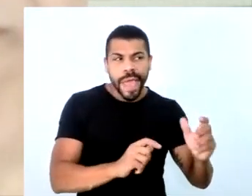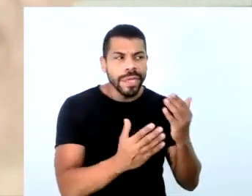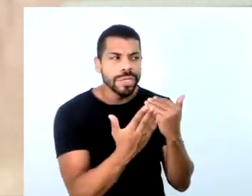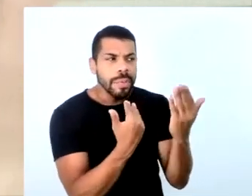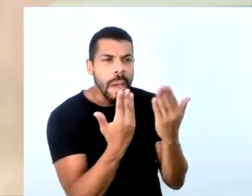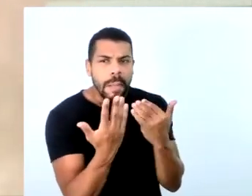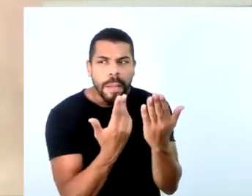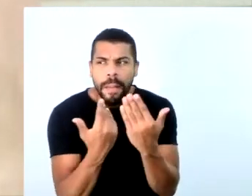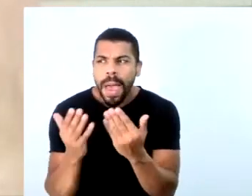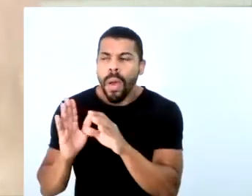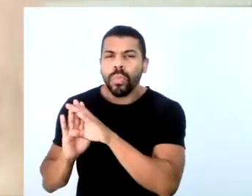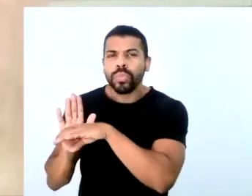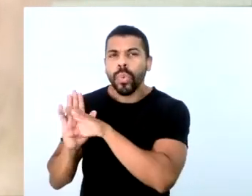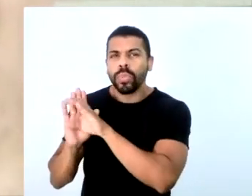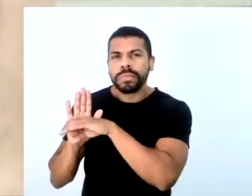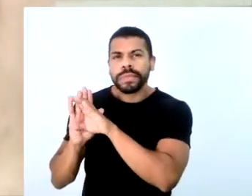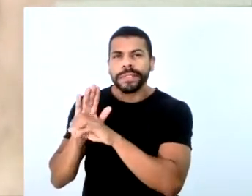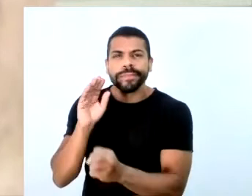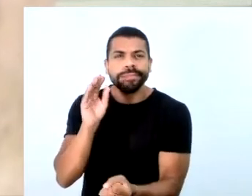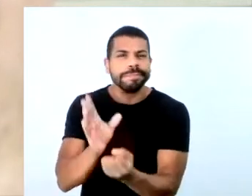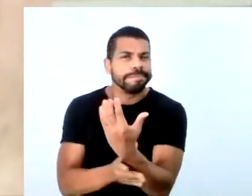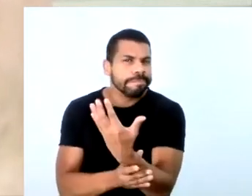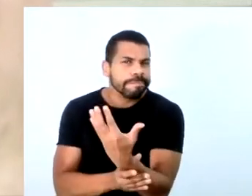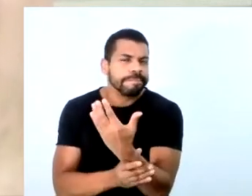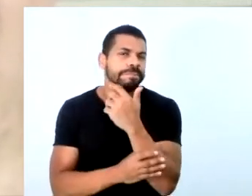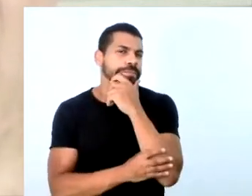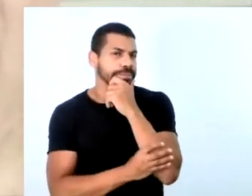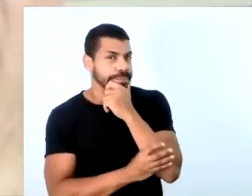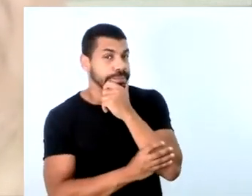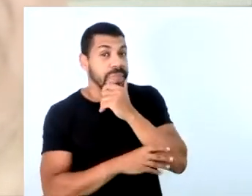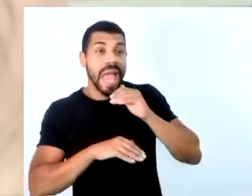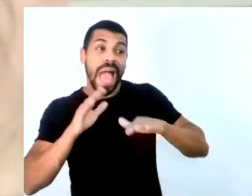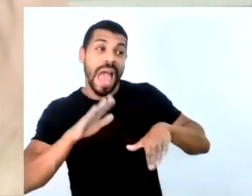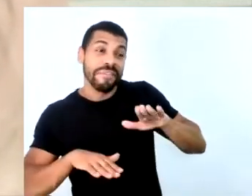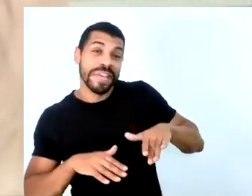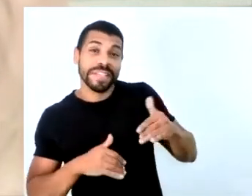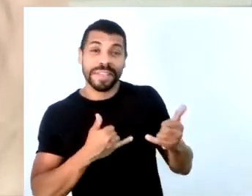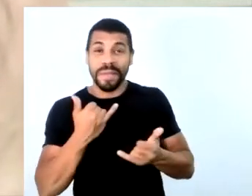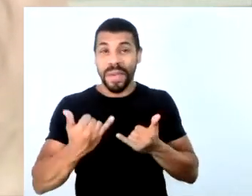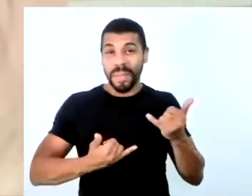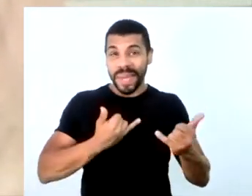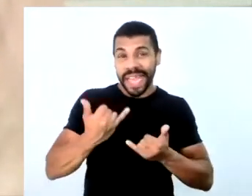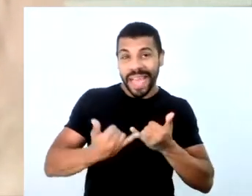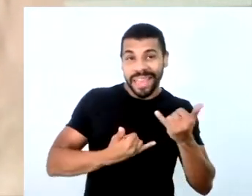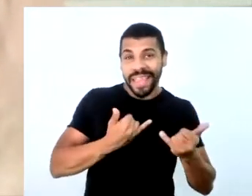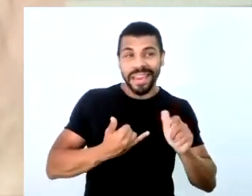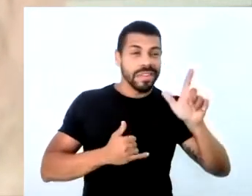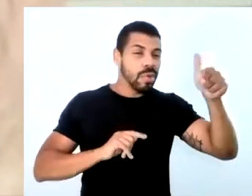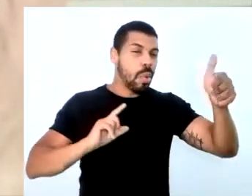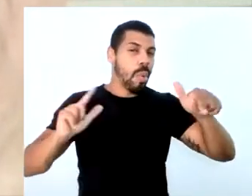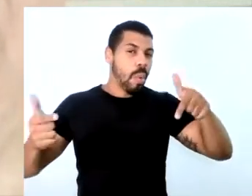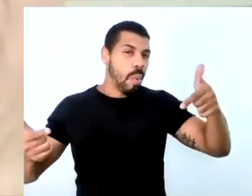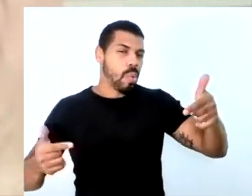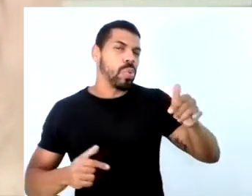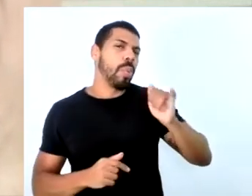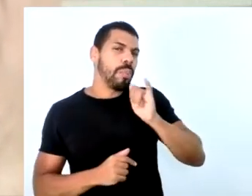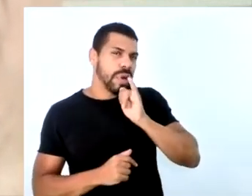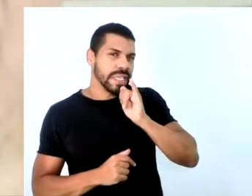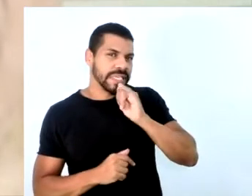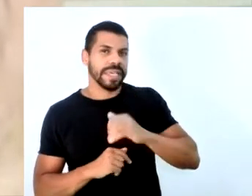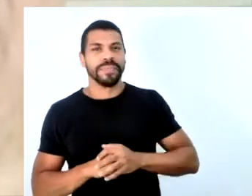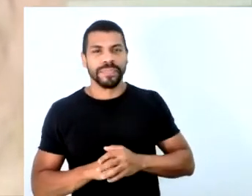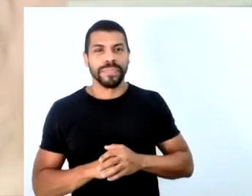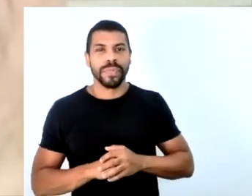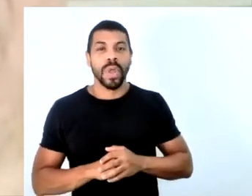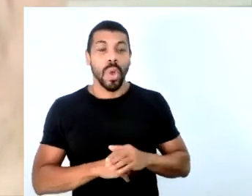às vezes com o diretor de fotografia, e aí a gente começa a criar um conceito, né, que às vezes é uma